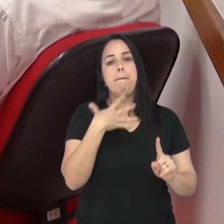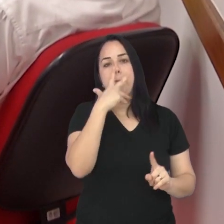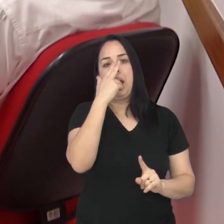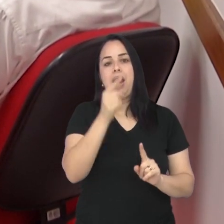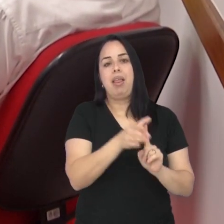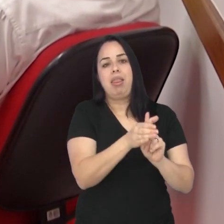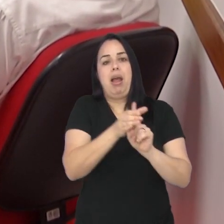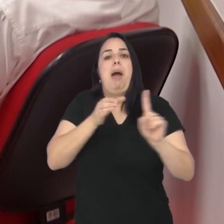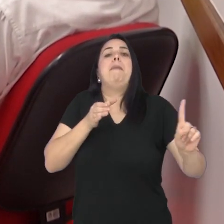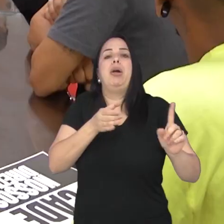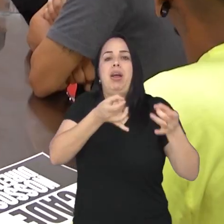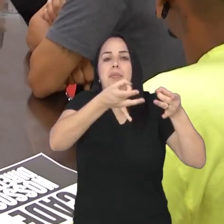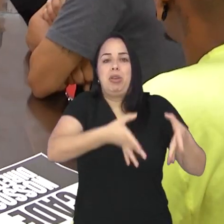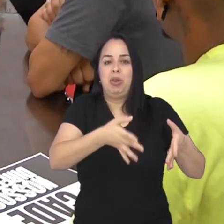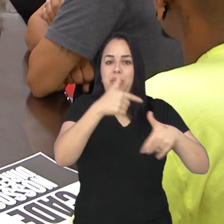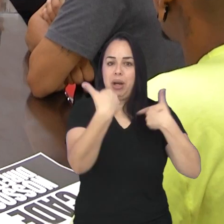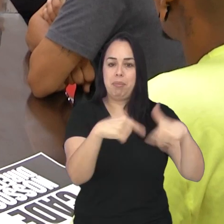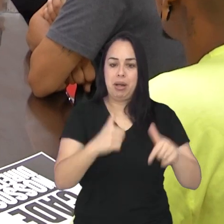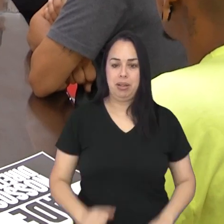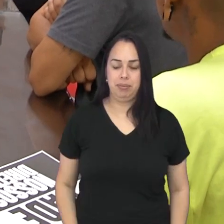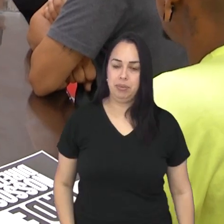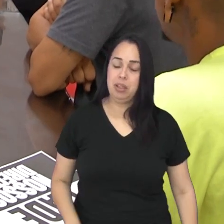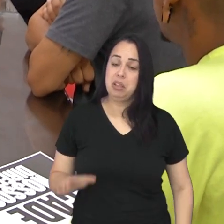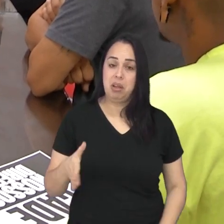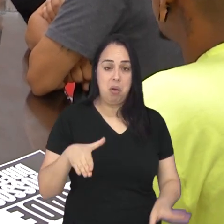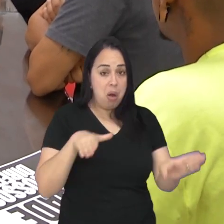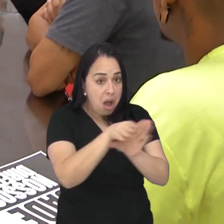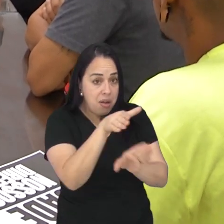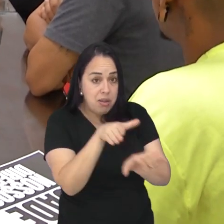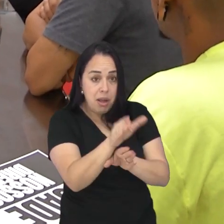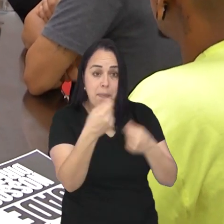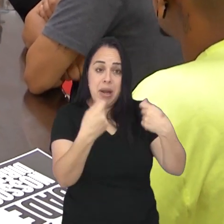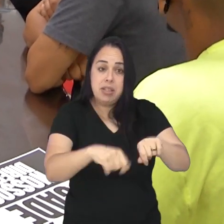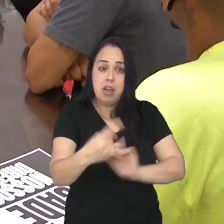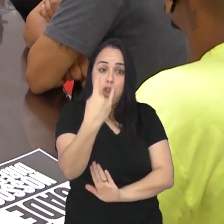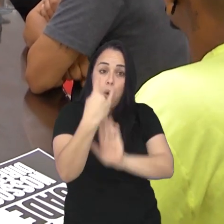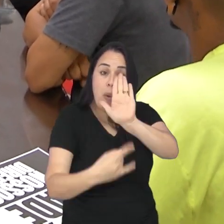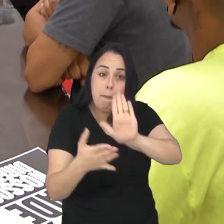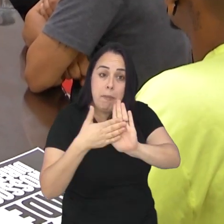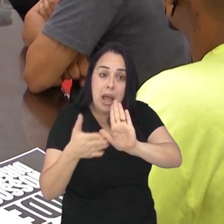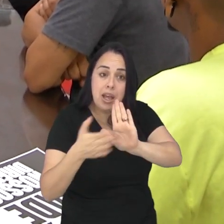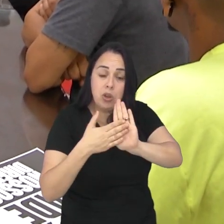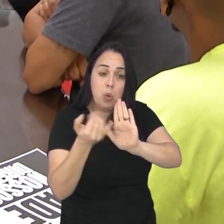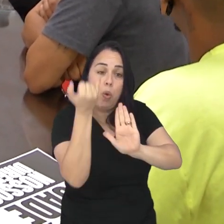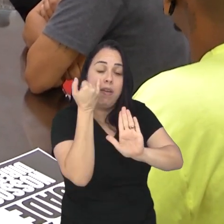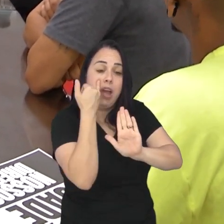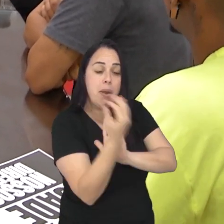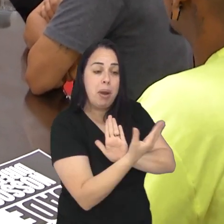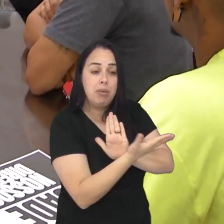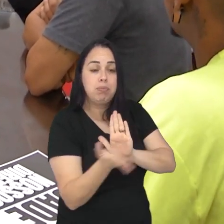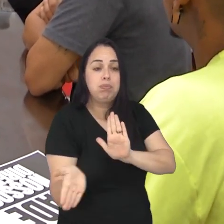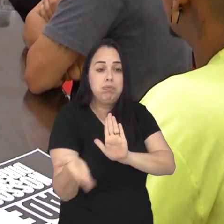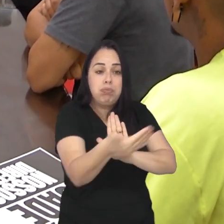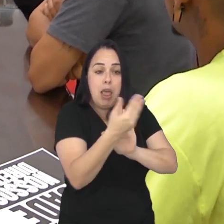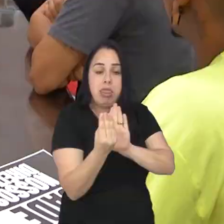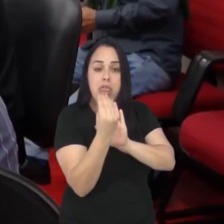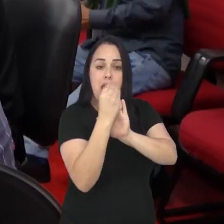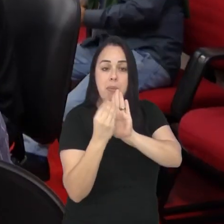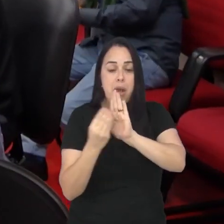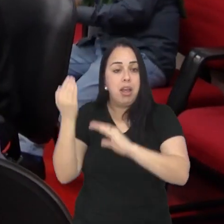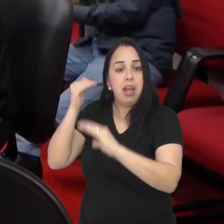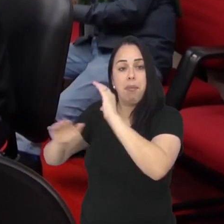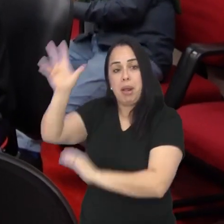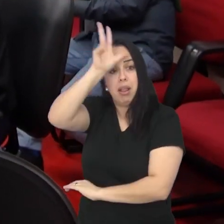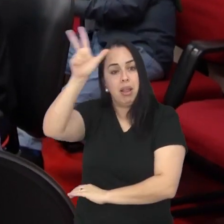emprego por 2 dias. Os parlamentares sugeriram a elaboração de um documento com essas informações para encaminhar ao